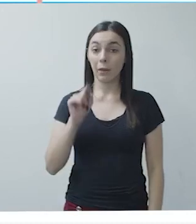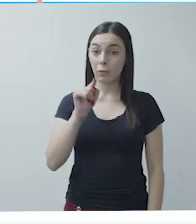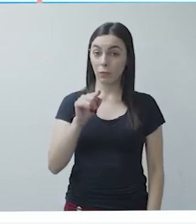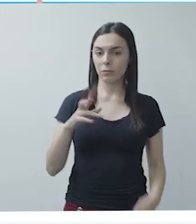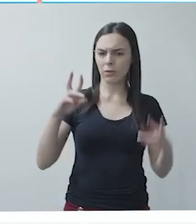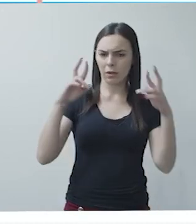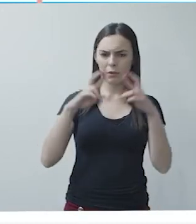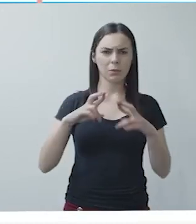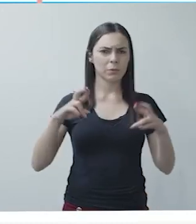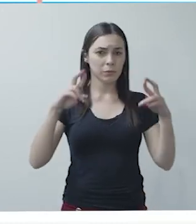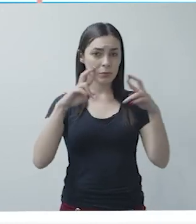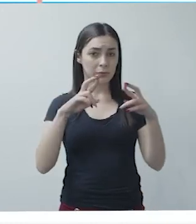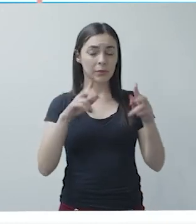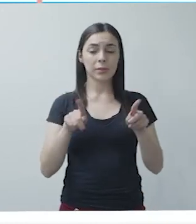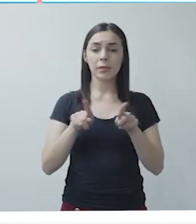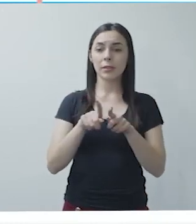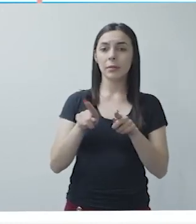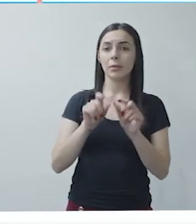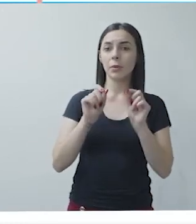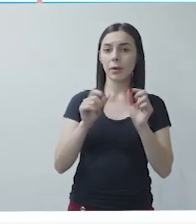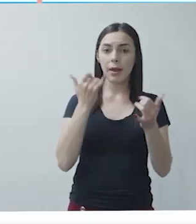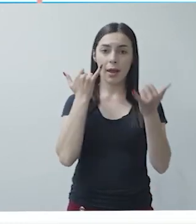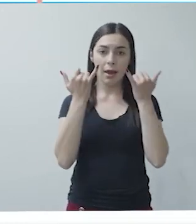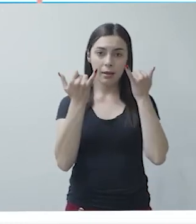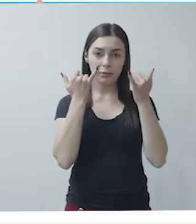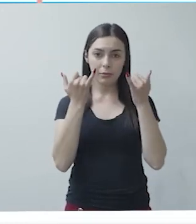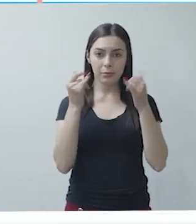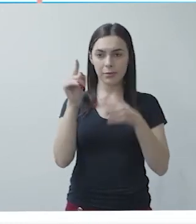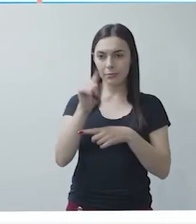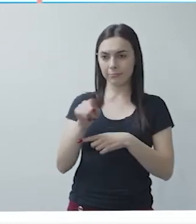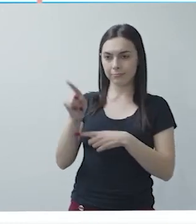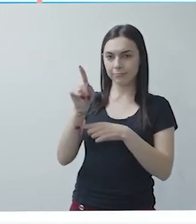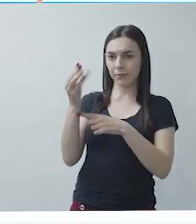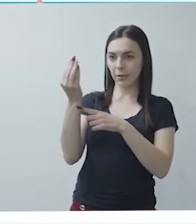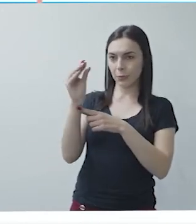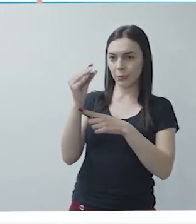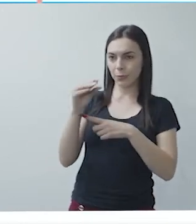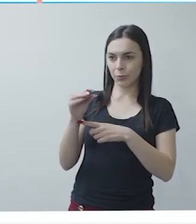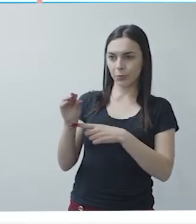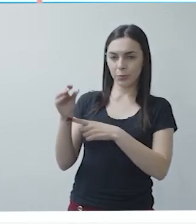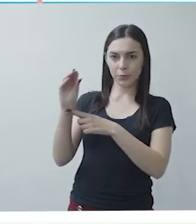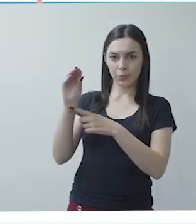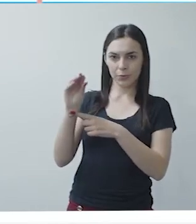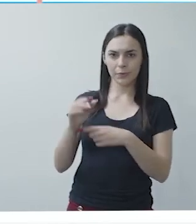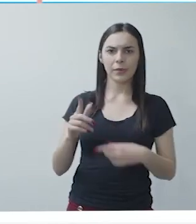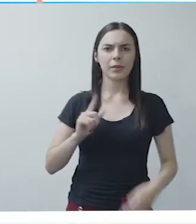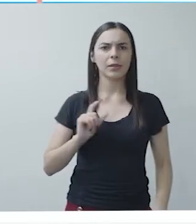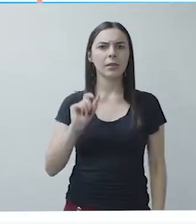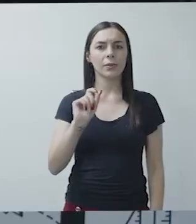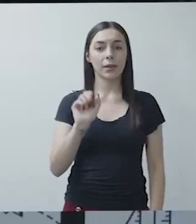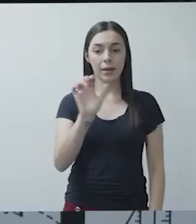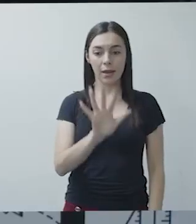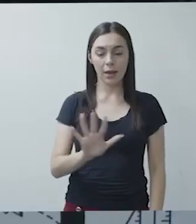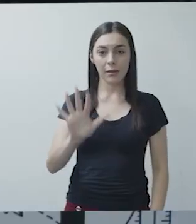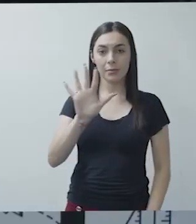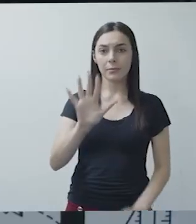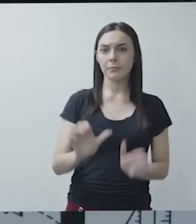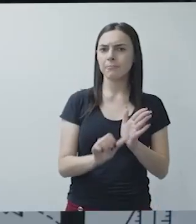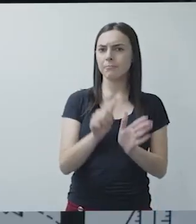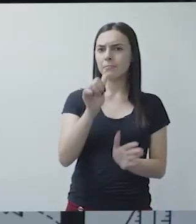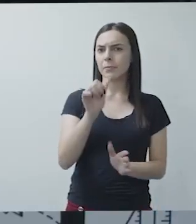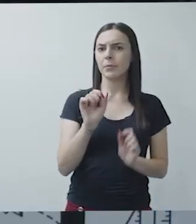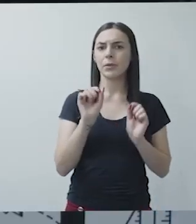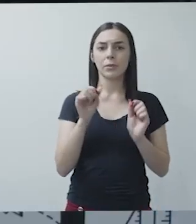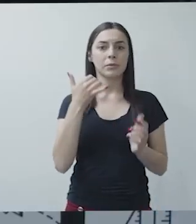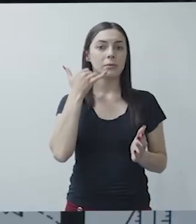Observe e complete no relógio. Olha lá. Então, nós temos aqui a primeira imagem. É uma imagem